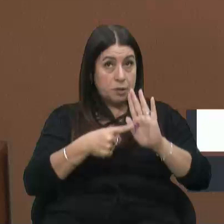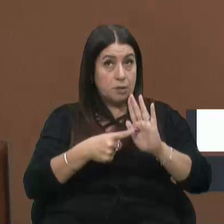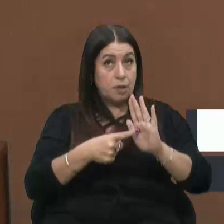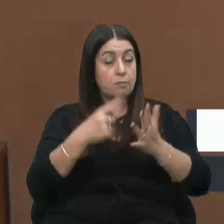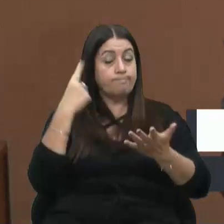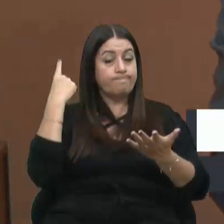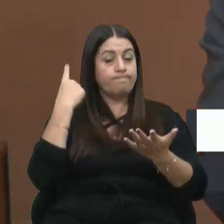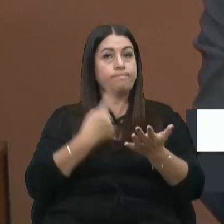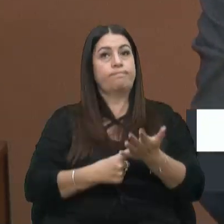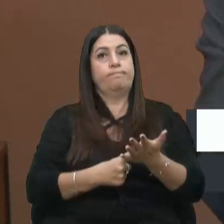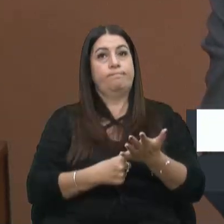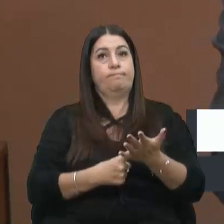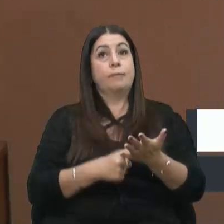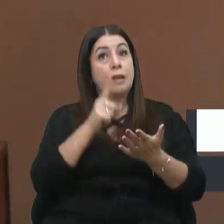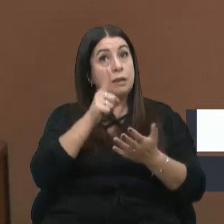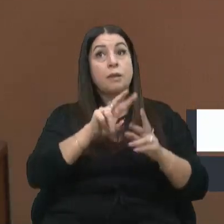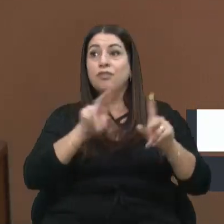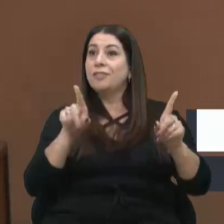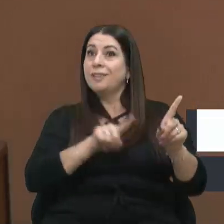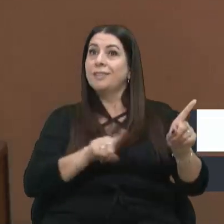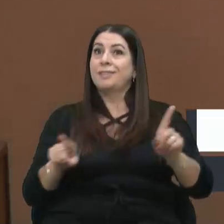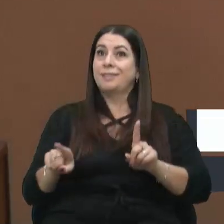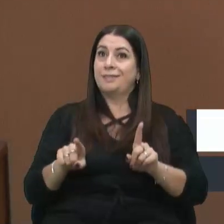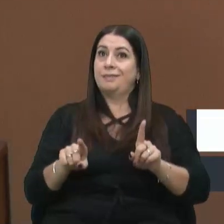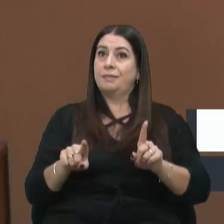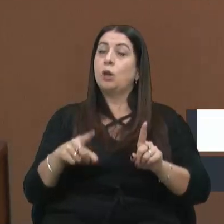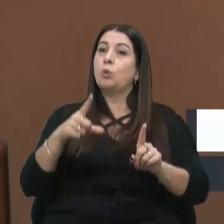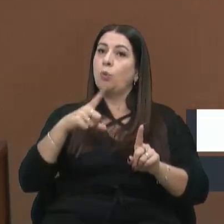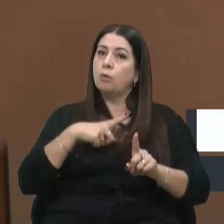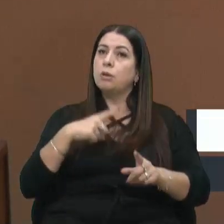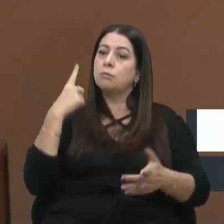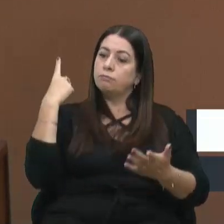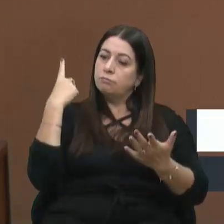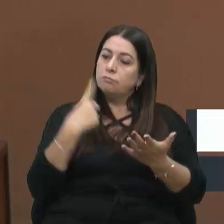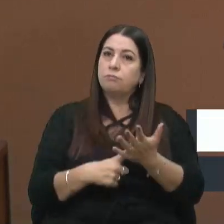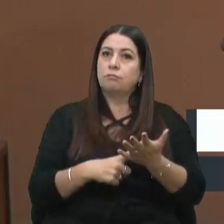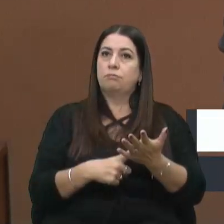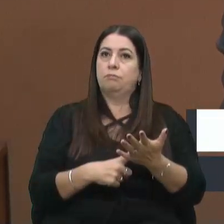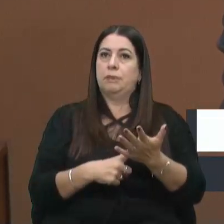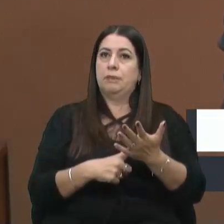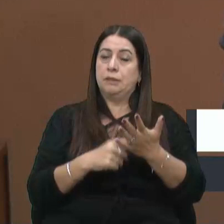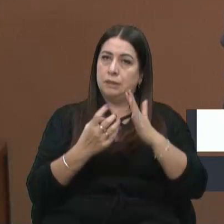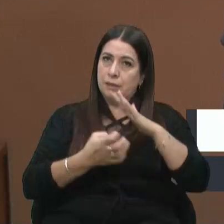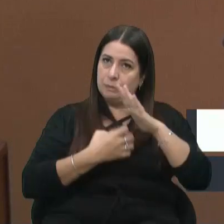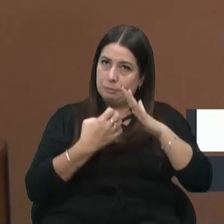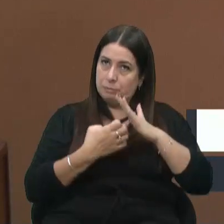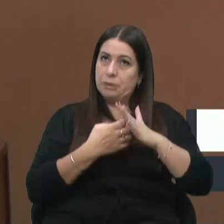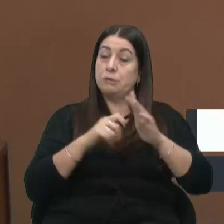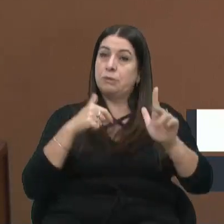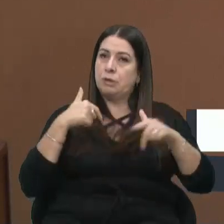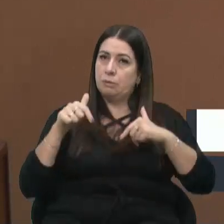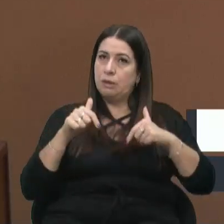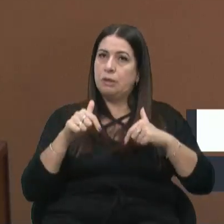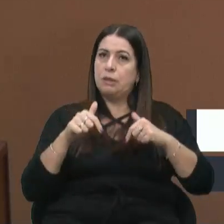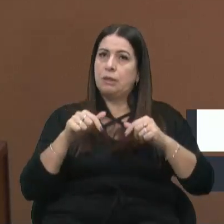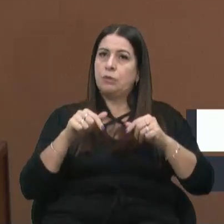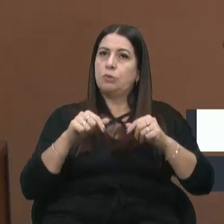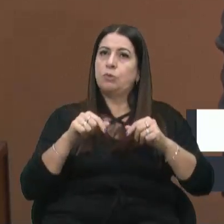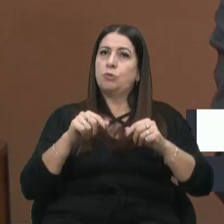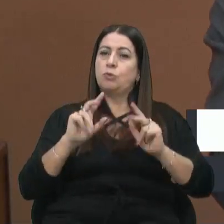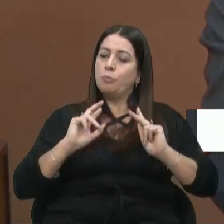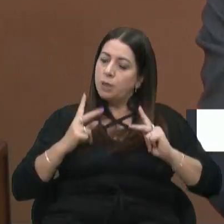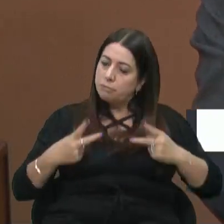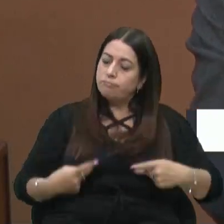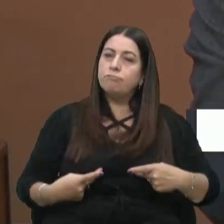comprometimento E aí tá a diferença quando existe um comprometimento da empresa de um trabalho humanitário de um